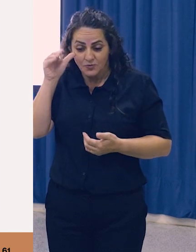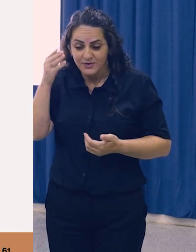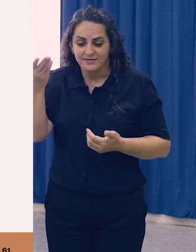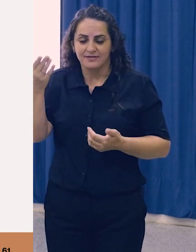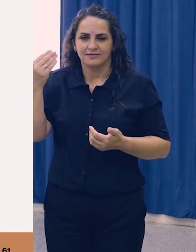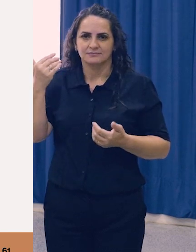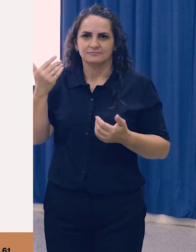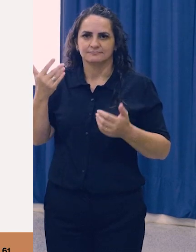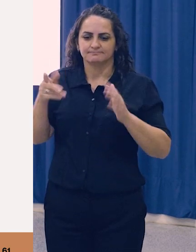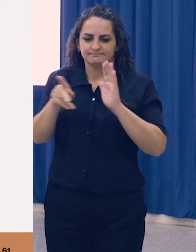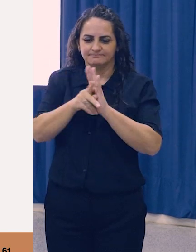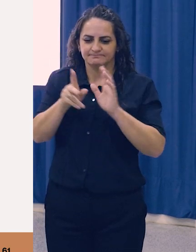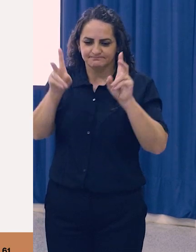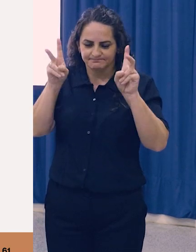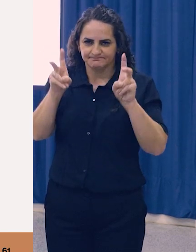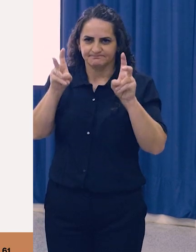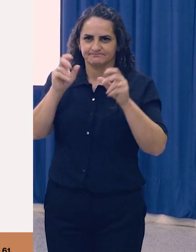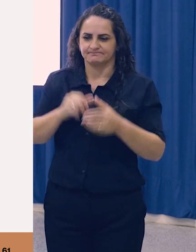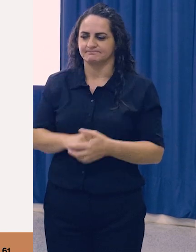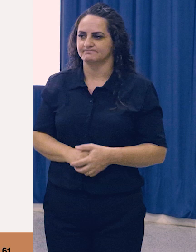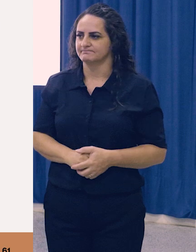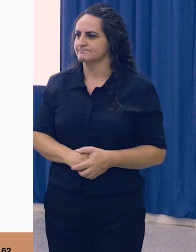em específico, né?